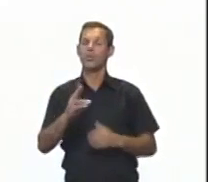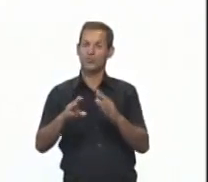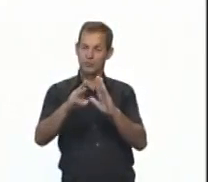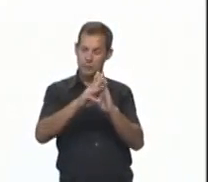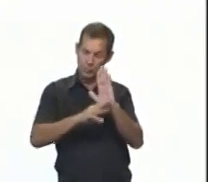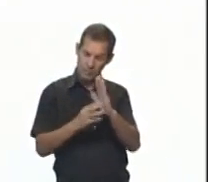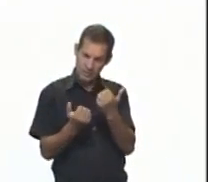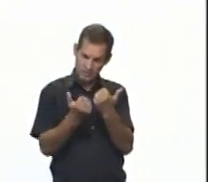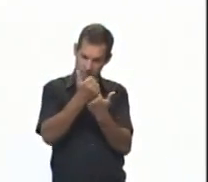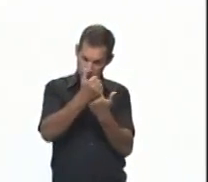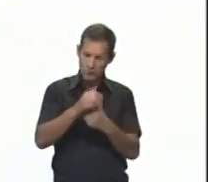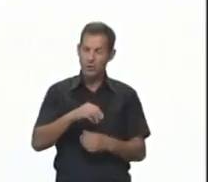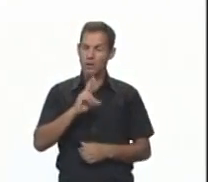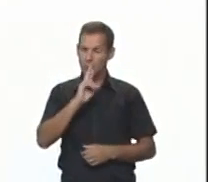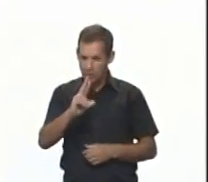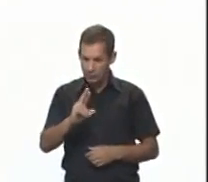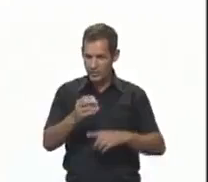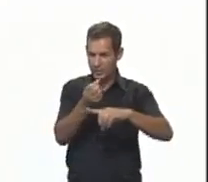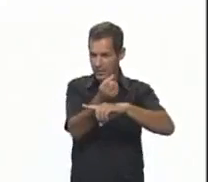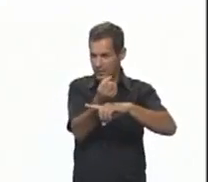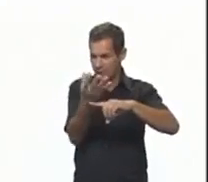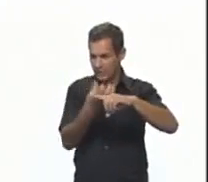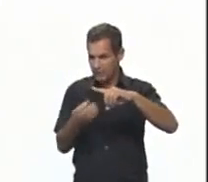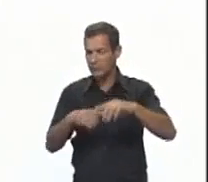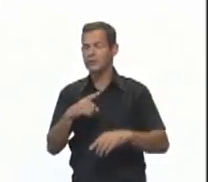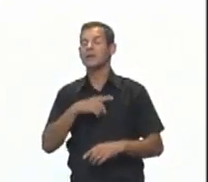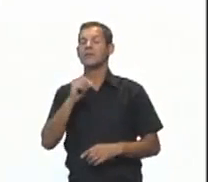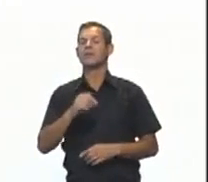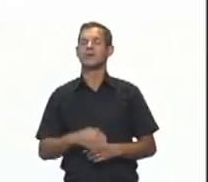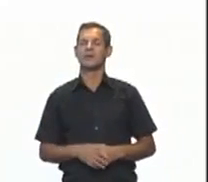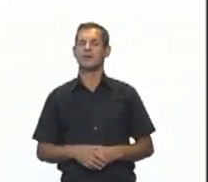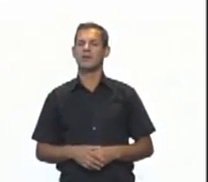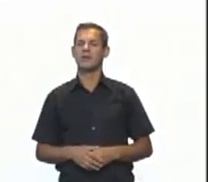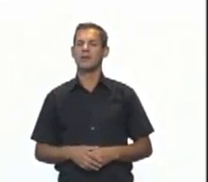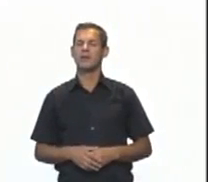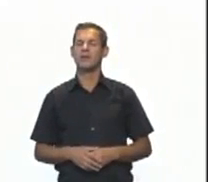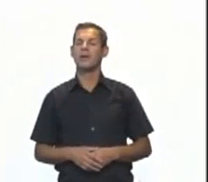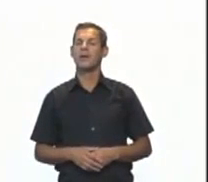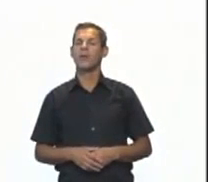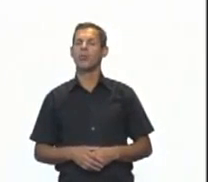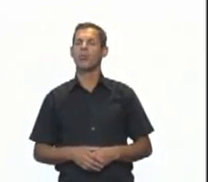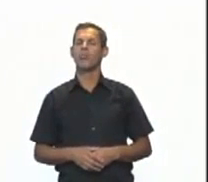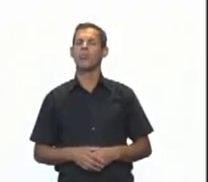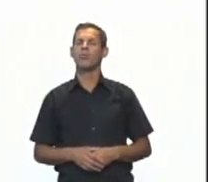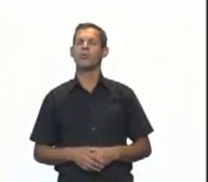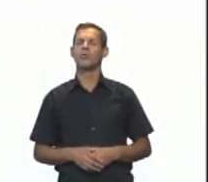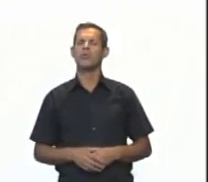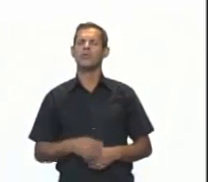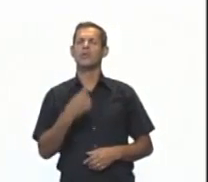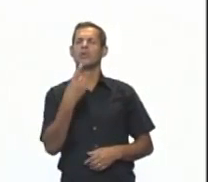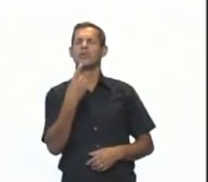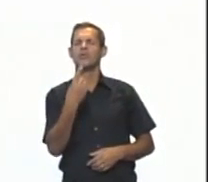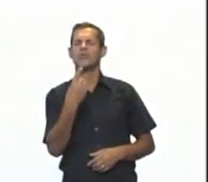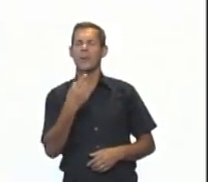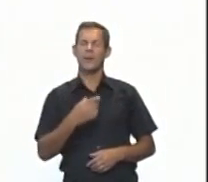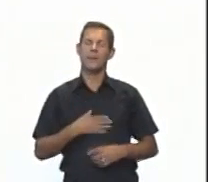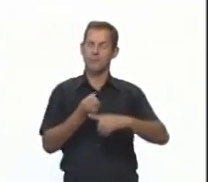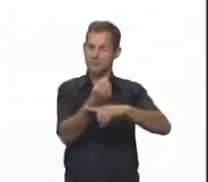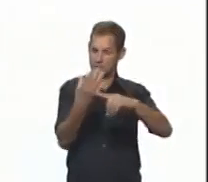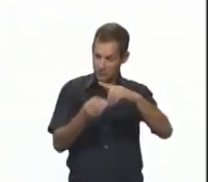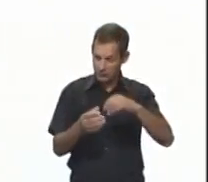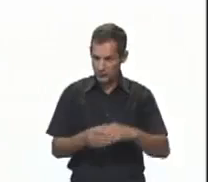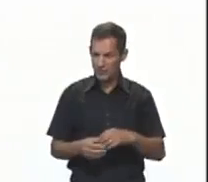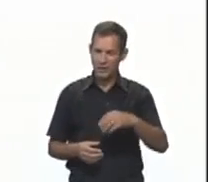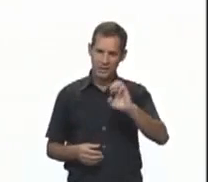então, o método da substituição para resolver essa função, nós temos que chamar alguém de u. Então, vamos lá. A minha função